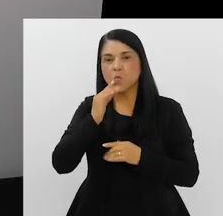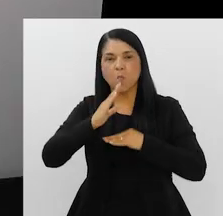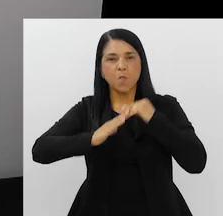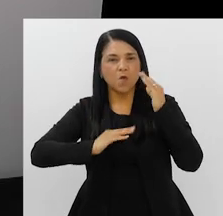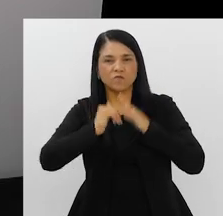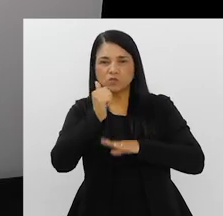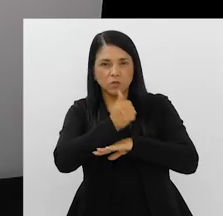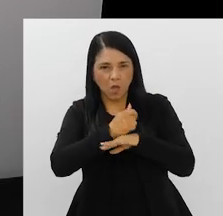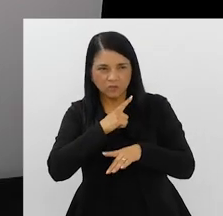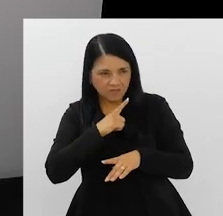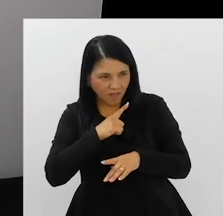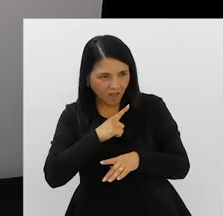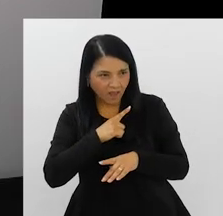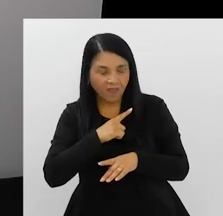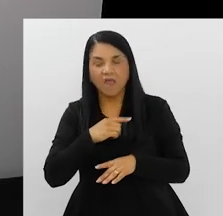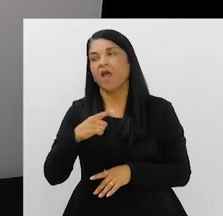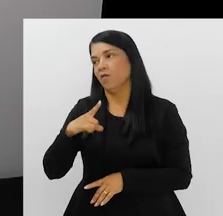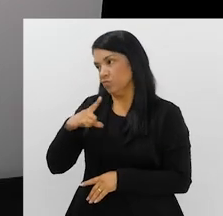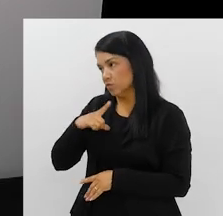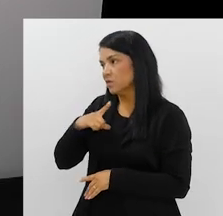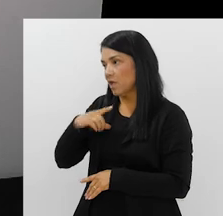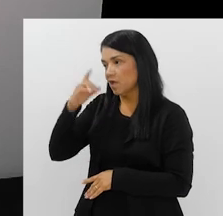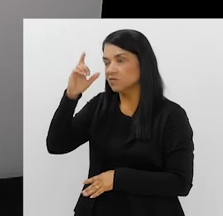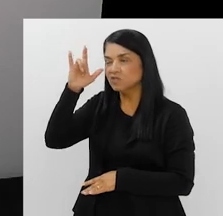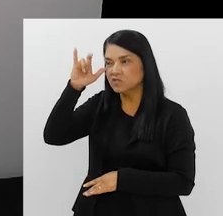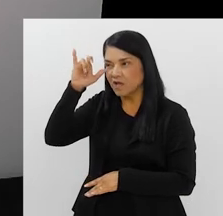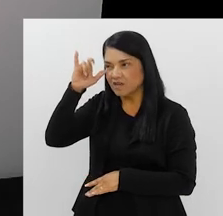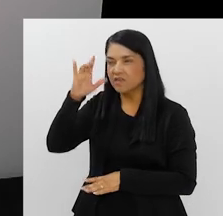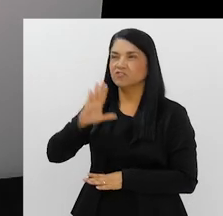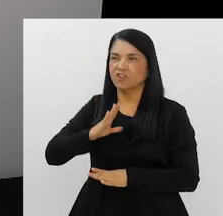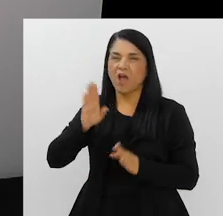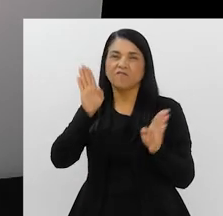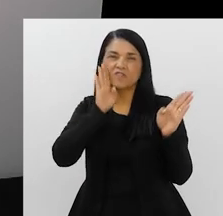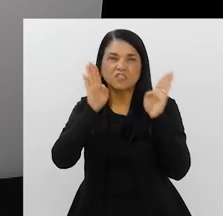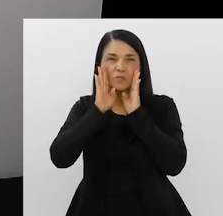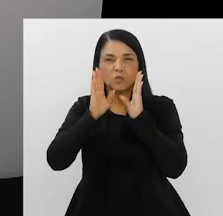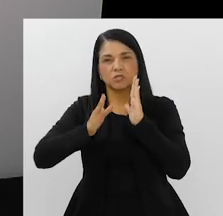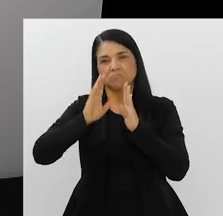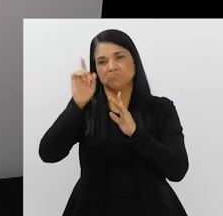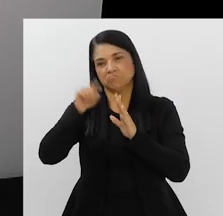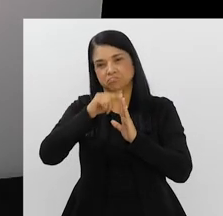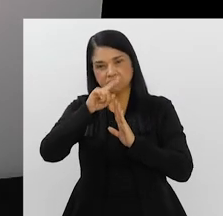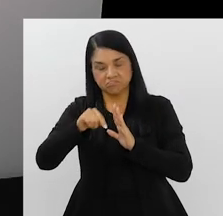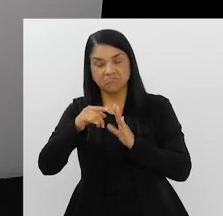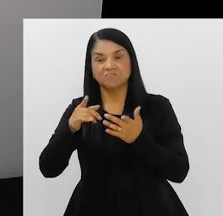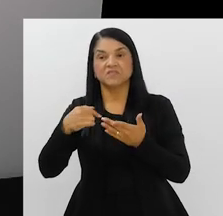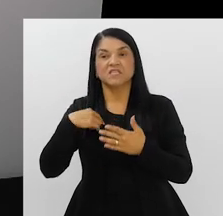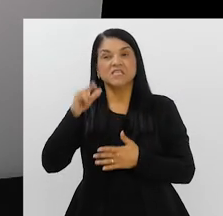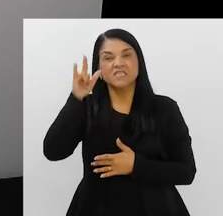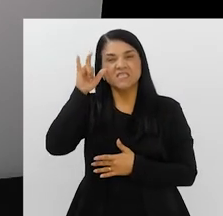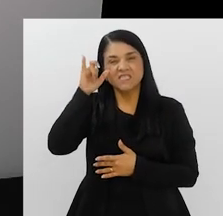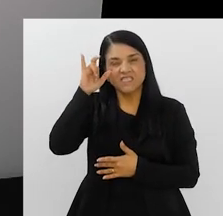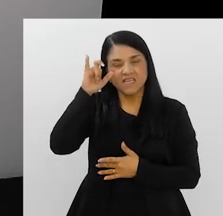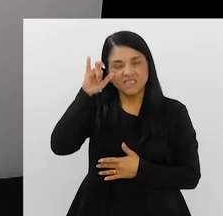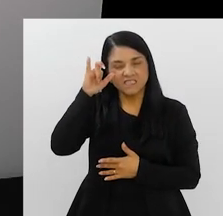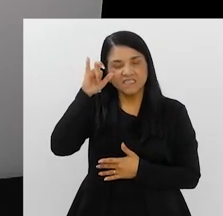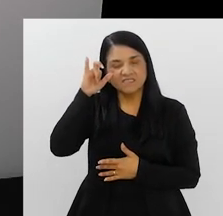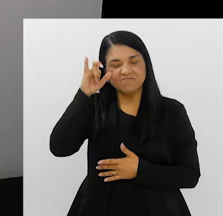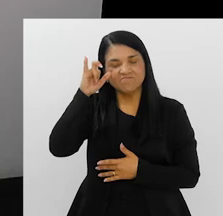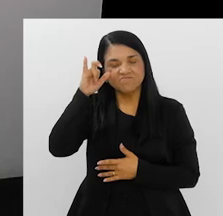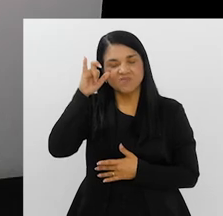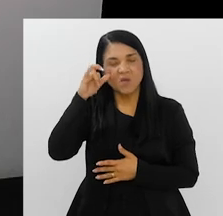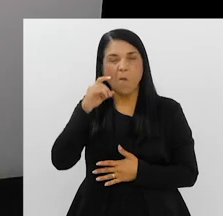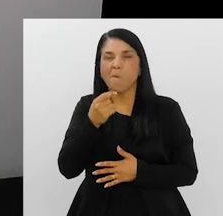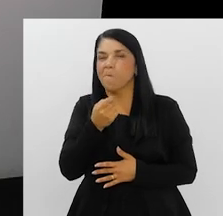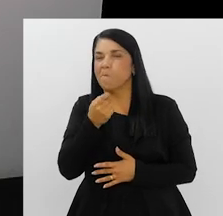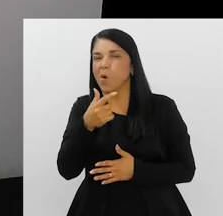de vocês, tipo um perfil profissional com imagem? Eu tenho Instagram, já tive Facebook, tirei, só tenho Instagram. Mesmo